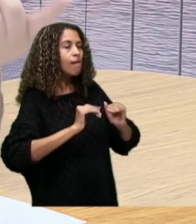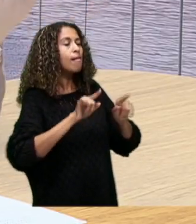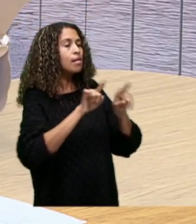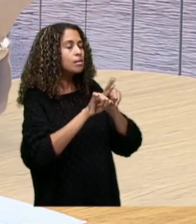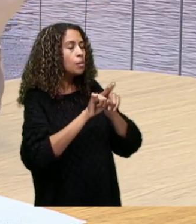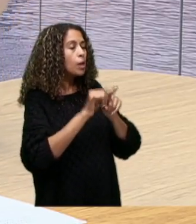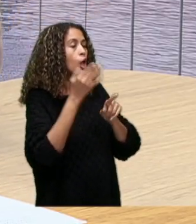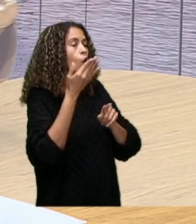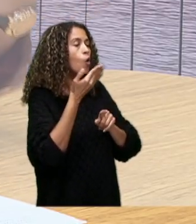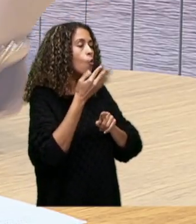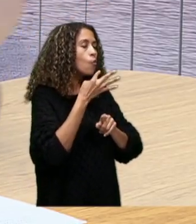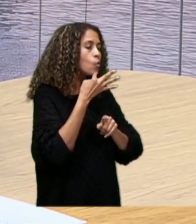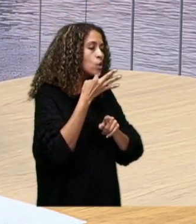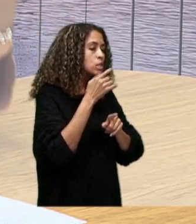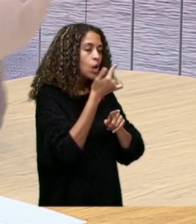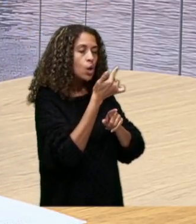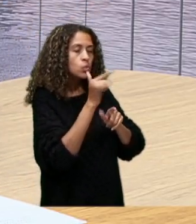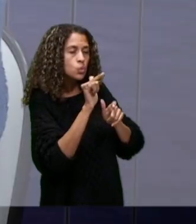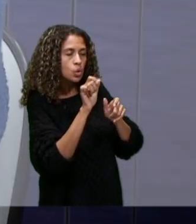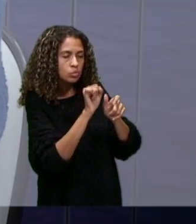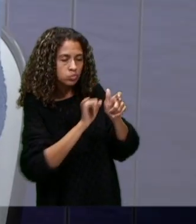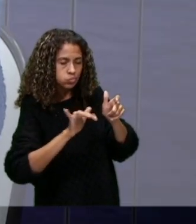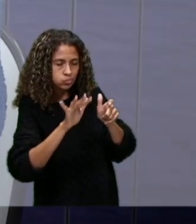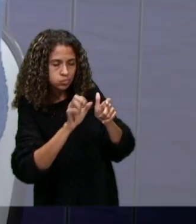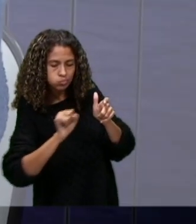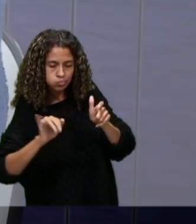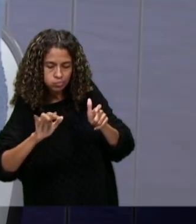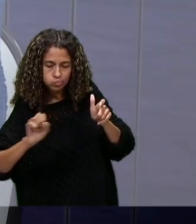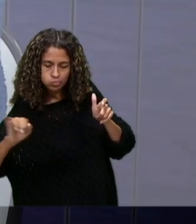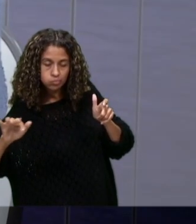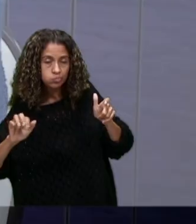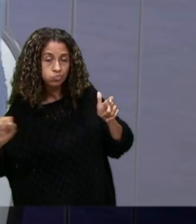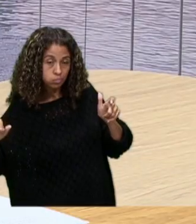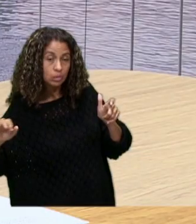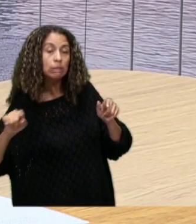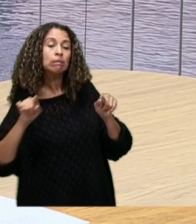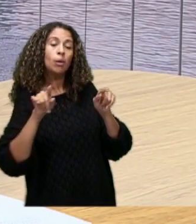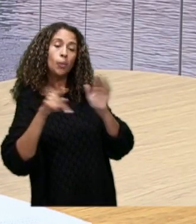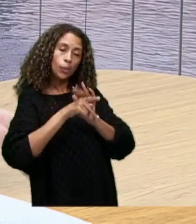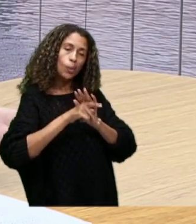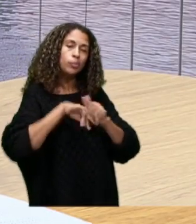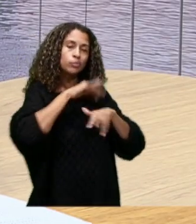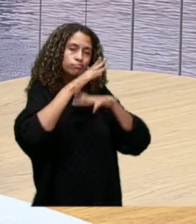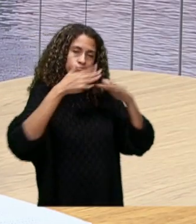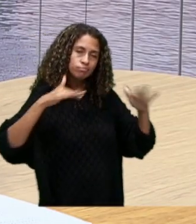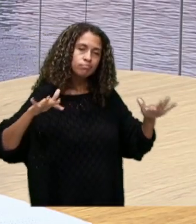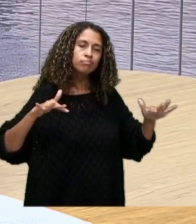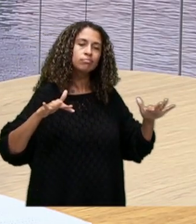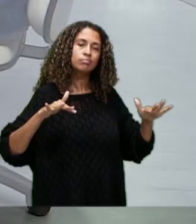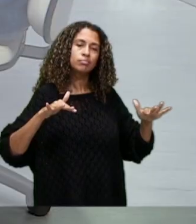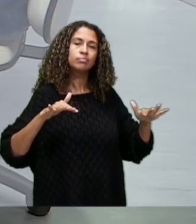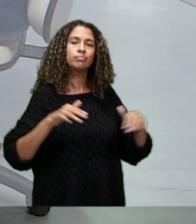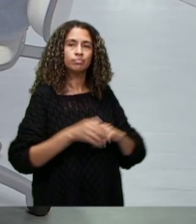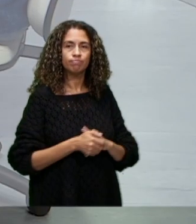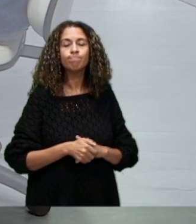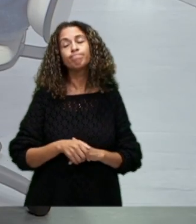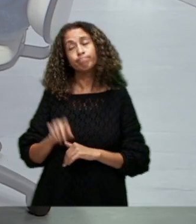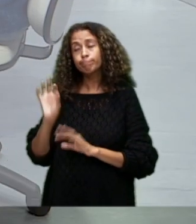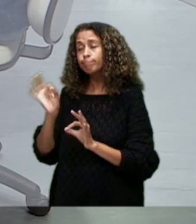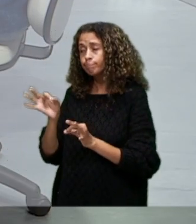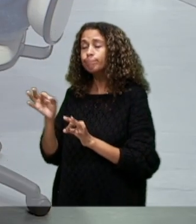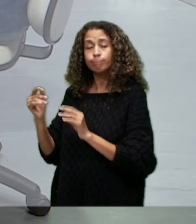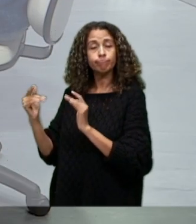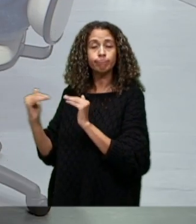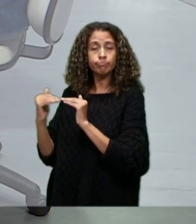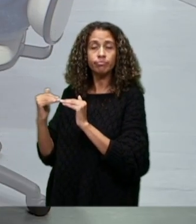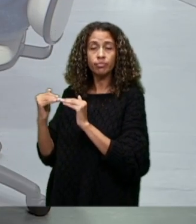inteirando da demais complexidade que existe na fauna e na flora marinhas, né? Exatamente,